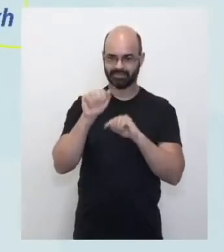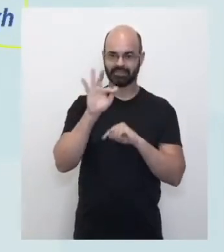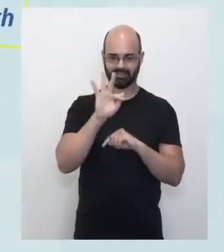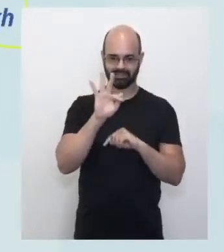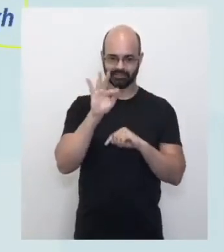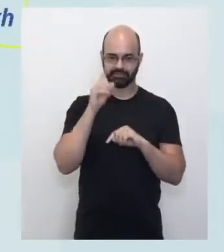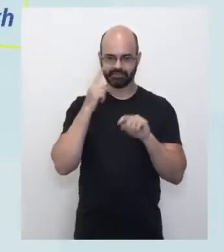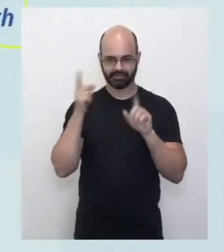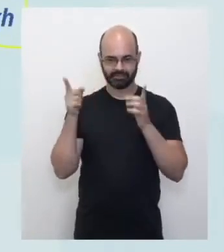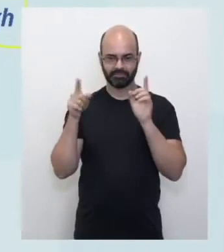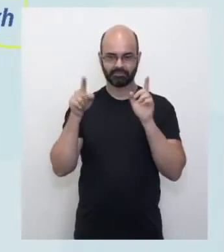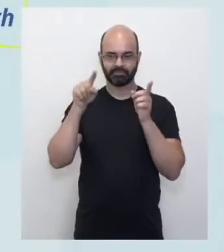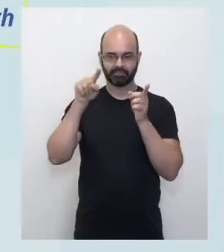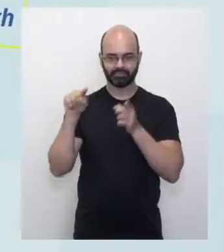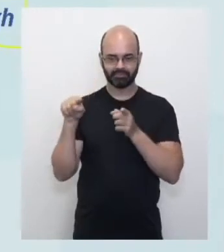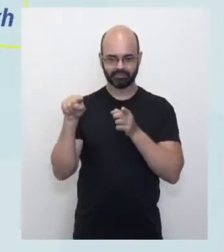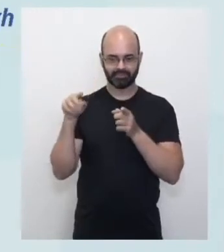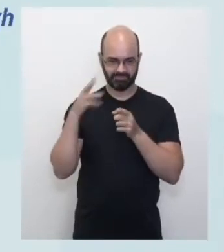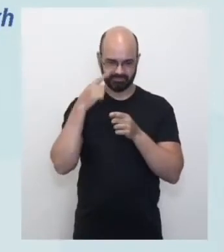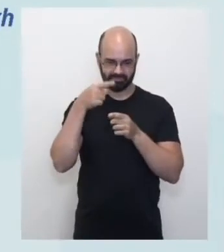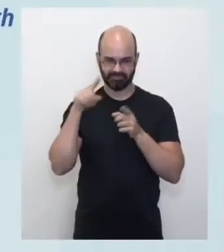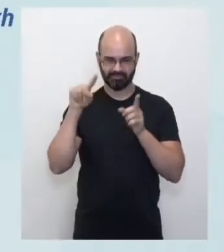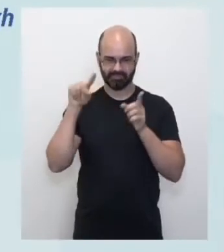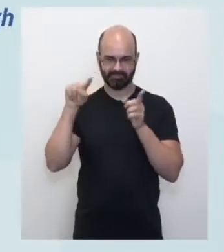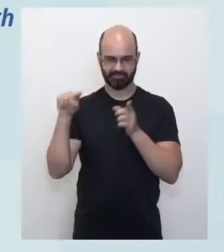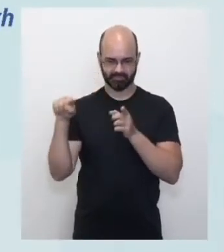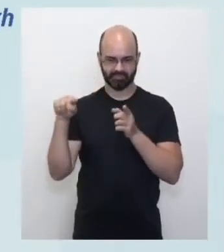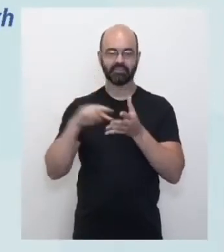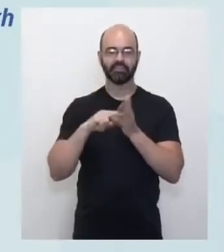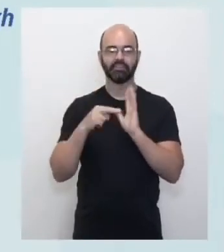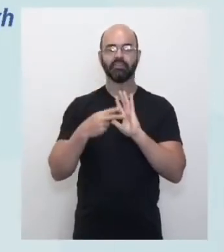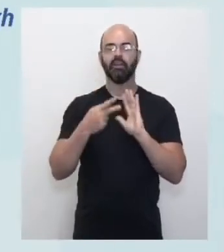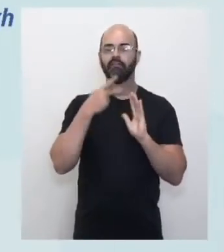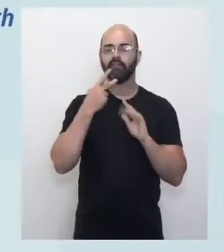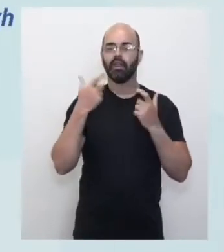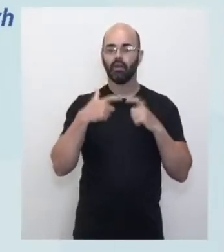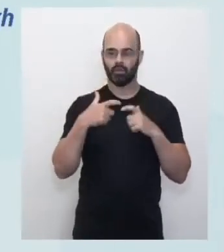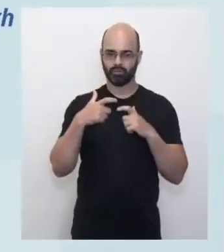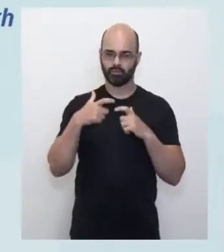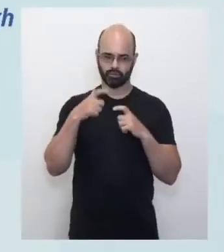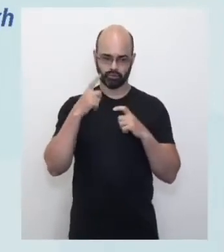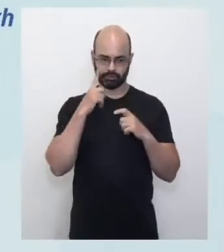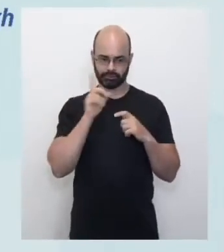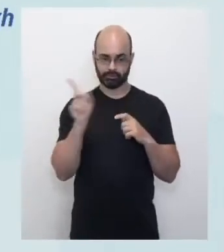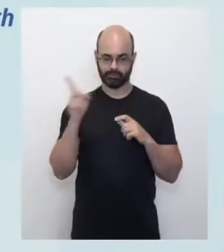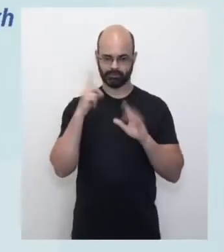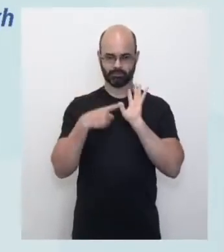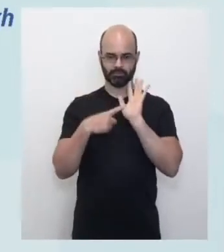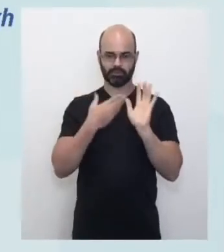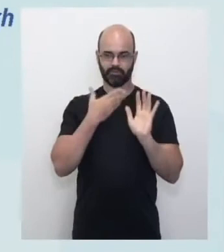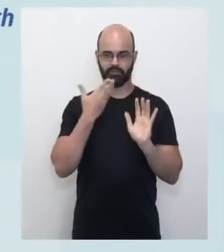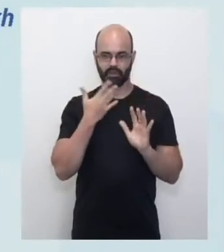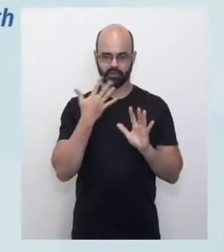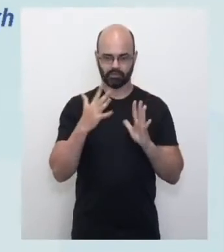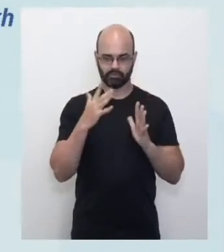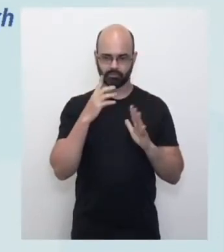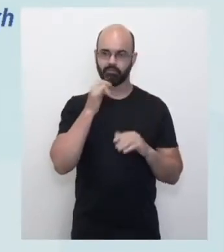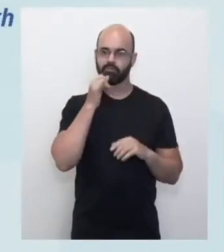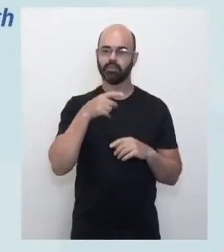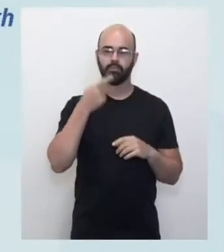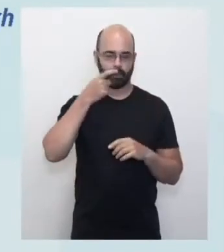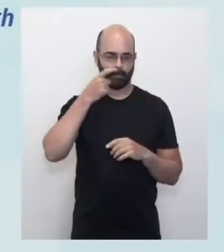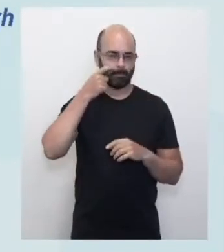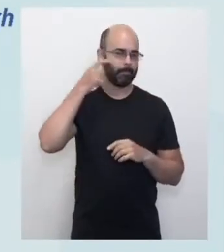ele é interessante porque a gente está falando do lugar de articulação. Se já para mostrar aqui vai ficar mais fácil. Quando a gente fala do local de